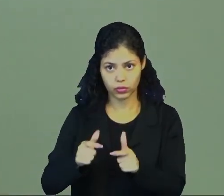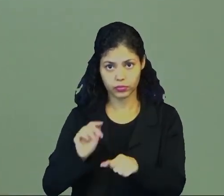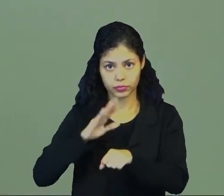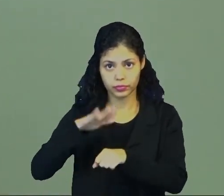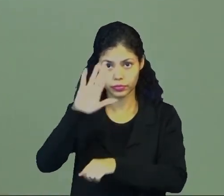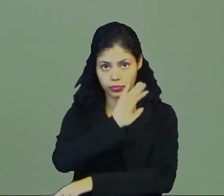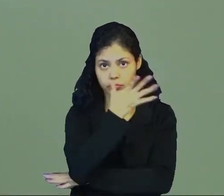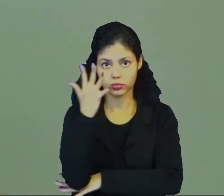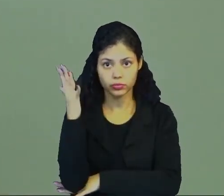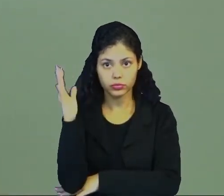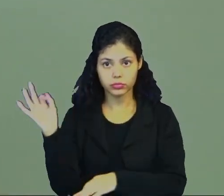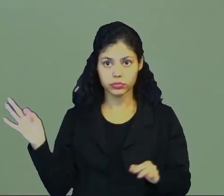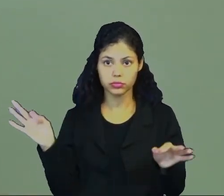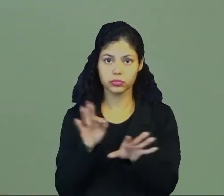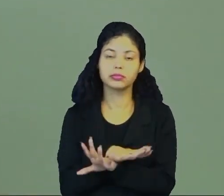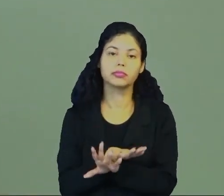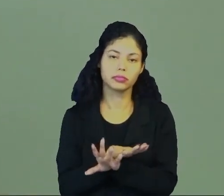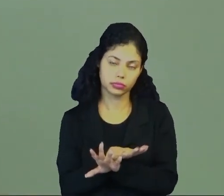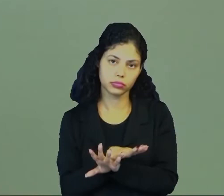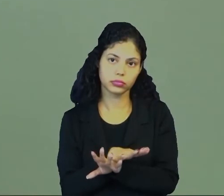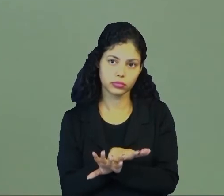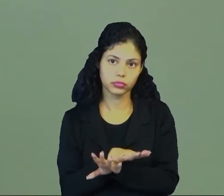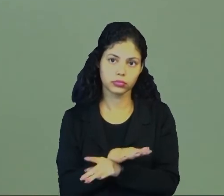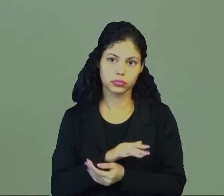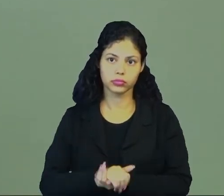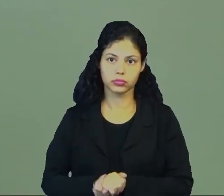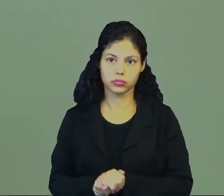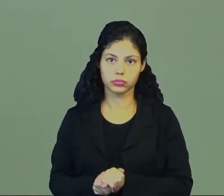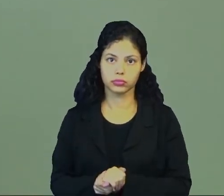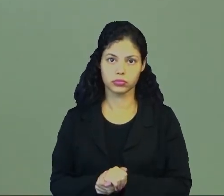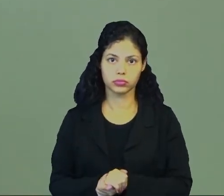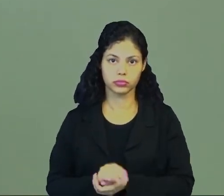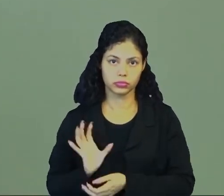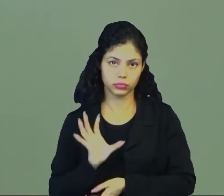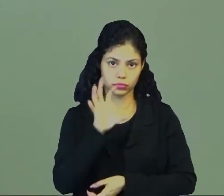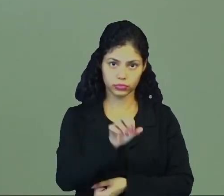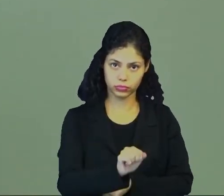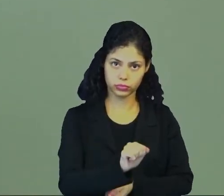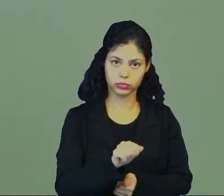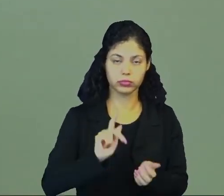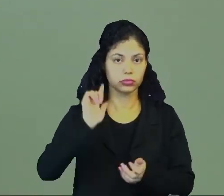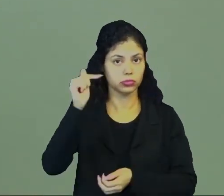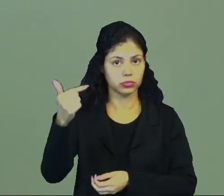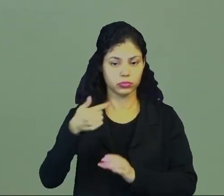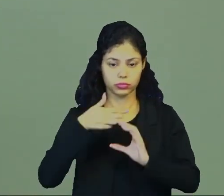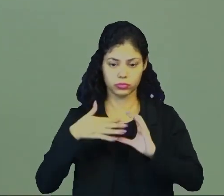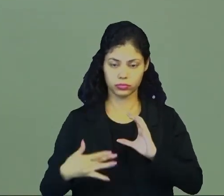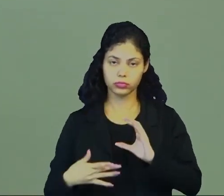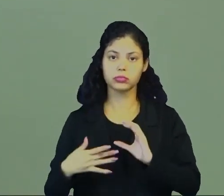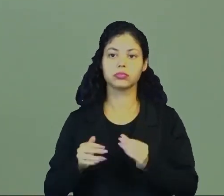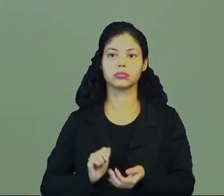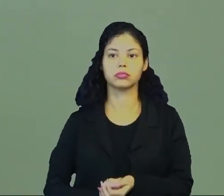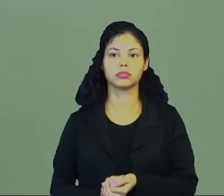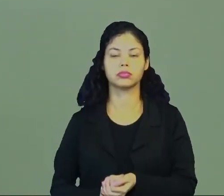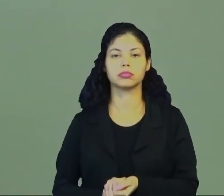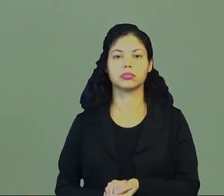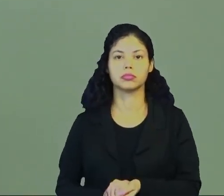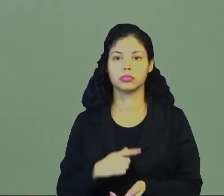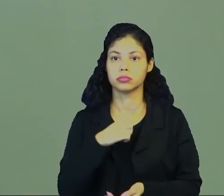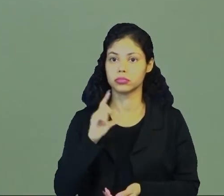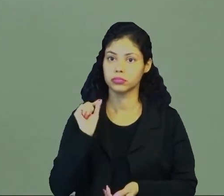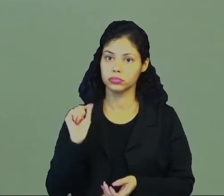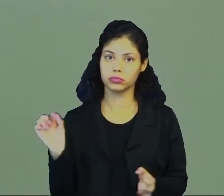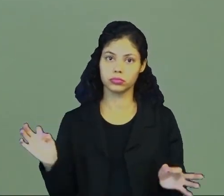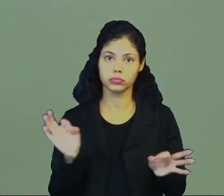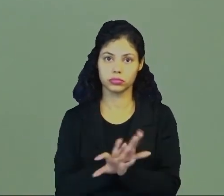mais natural, ele acaba, então, se tornando um predador natural de outras espécies de peixes. E aí o que ele faz?